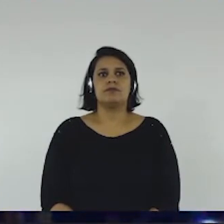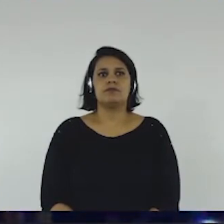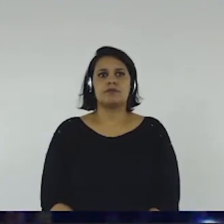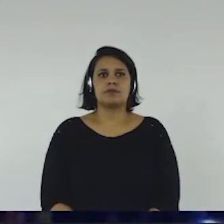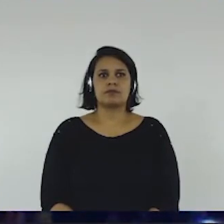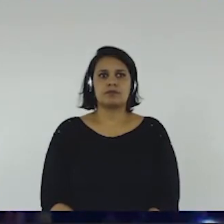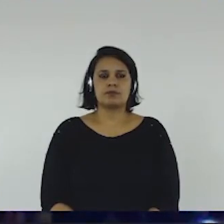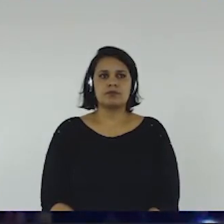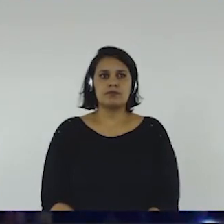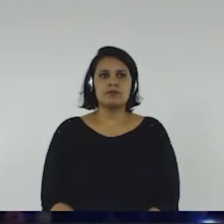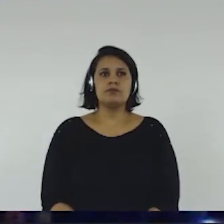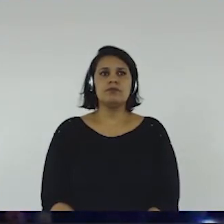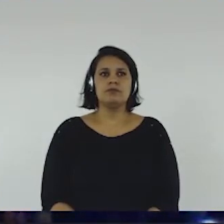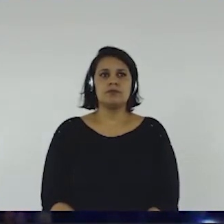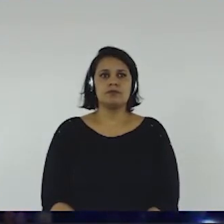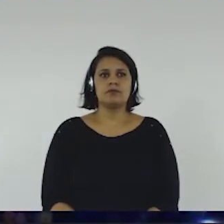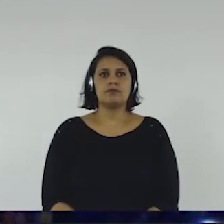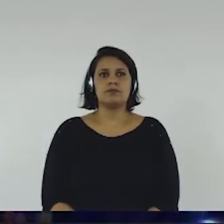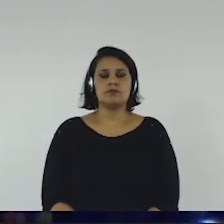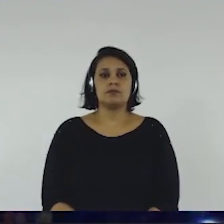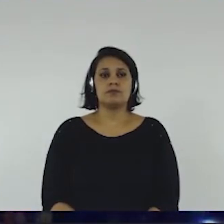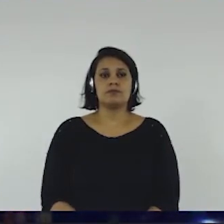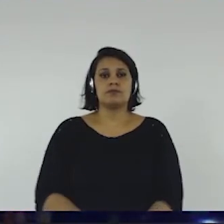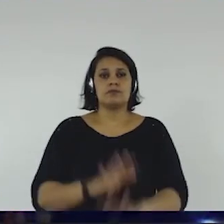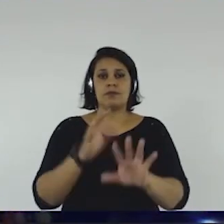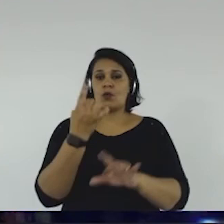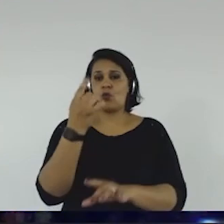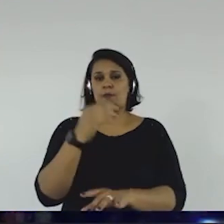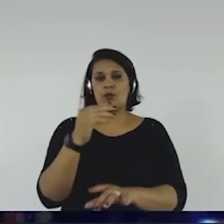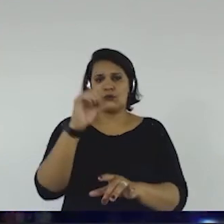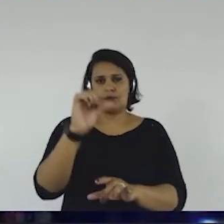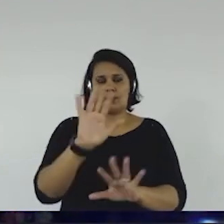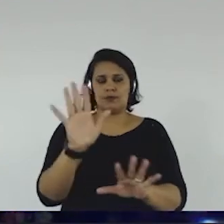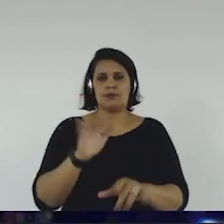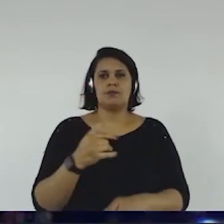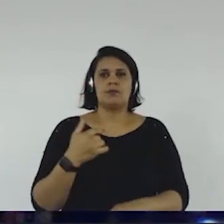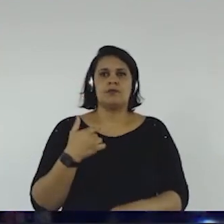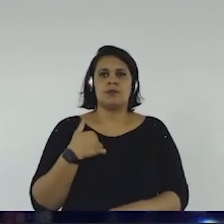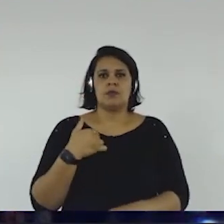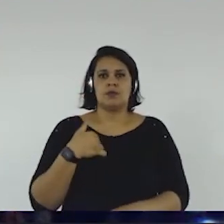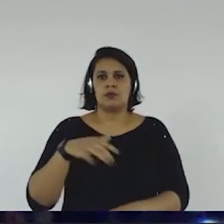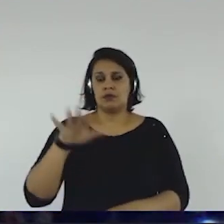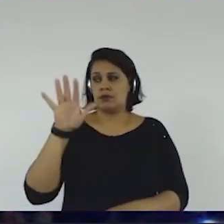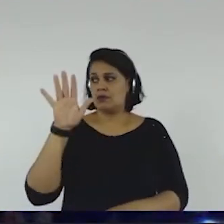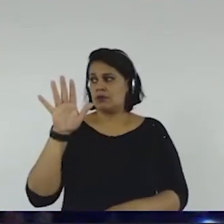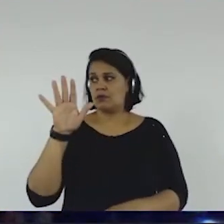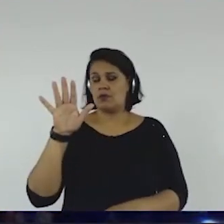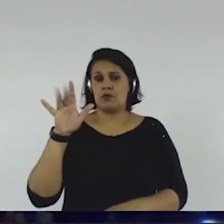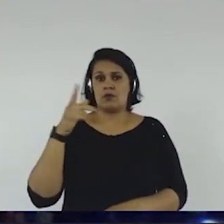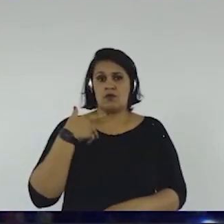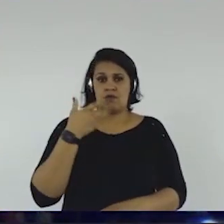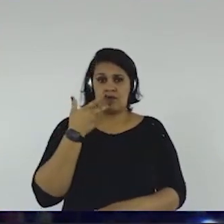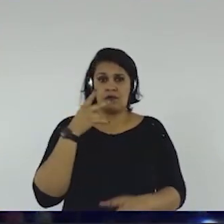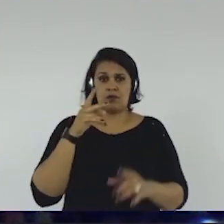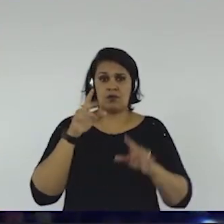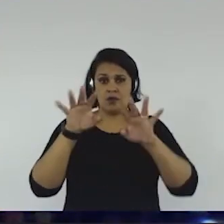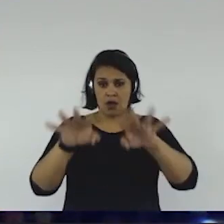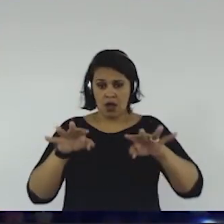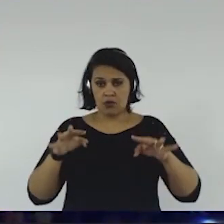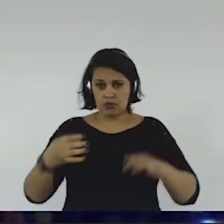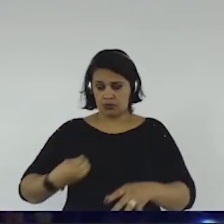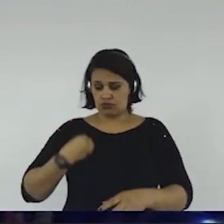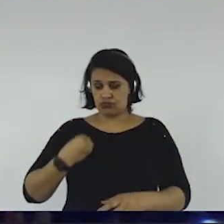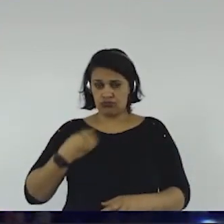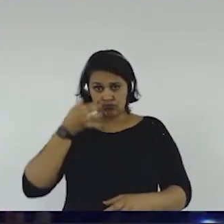nem 1 minuto. Apenas dizer o seguinte: eu não sou, de forma alguma, eu não prego o fim das audiências presenciais de forma alguma. O